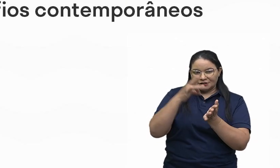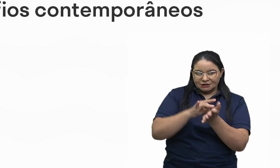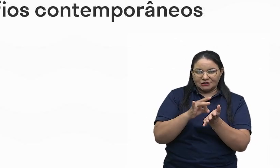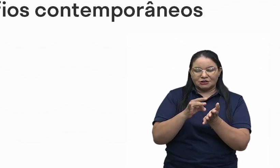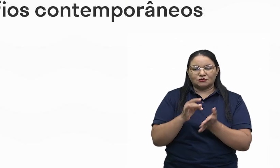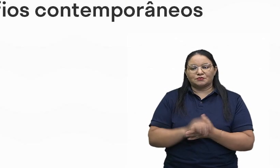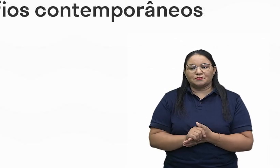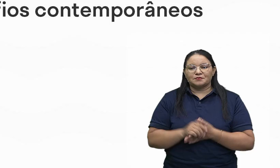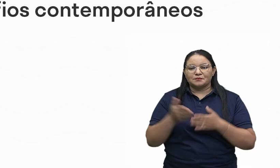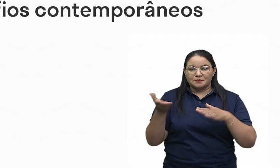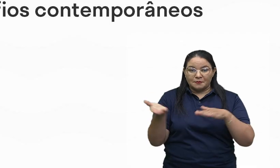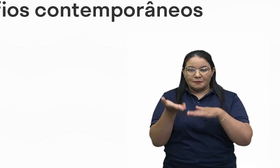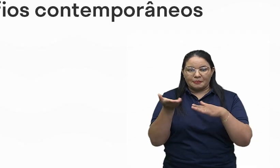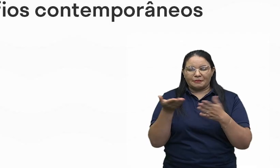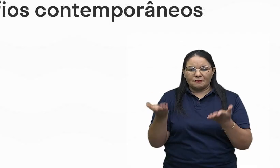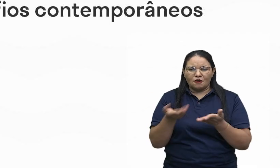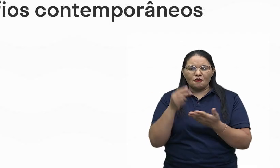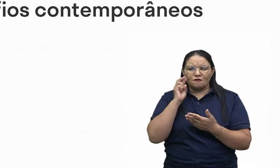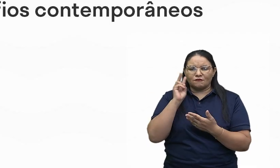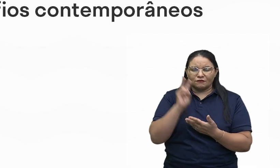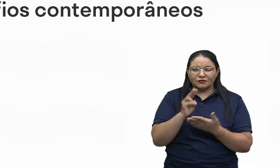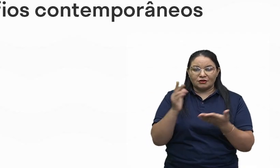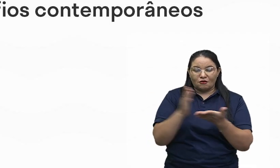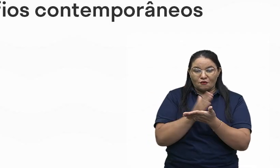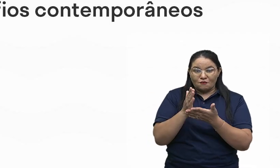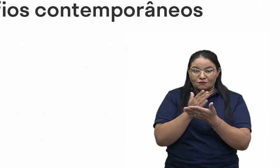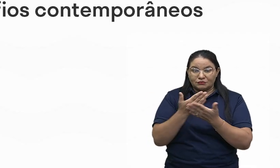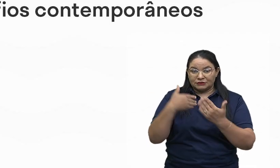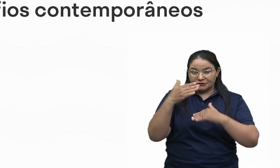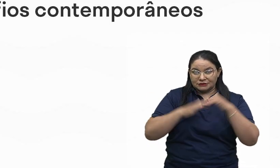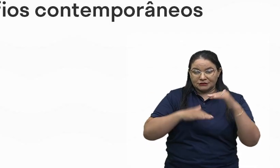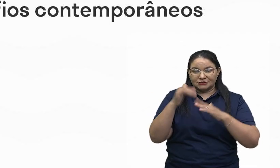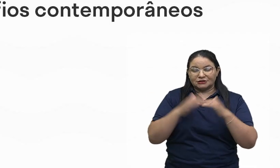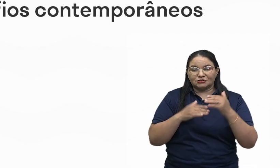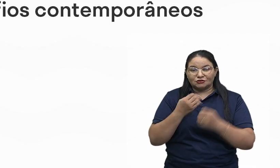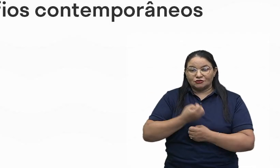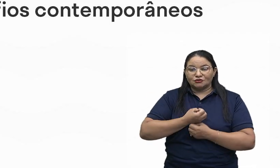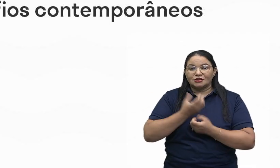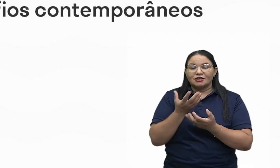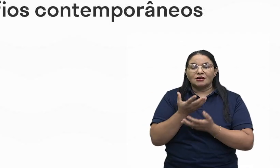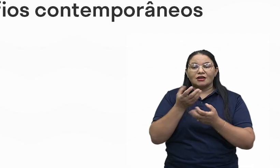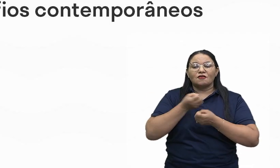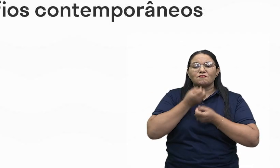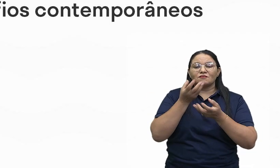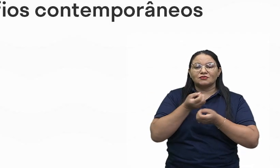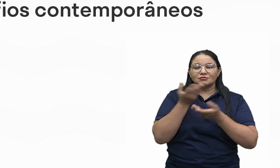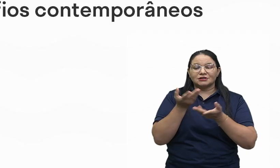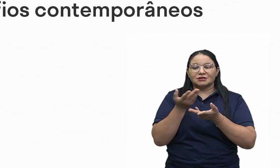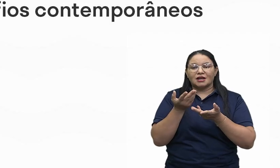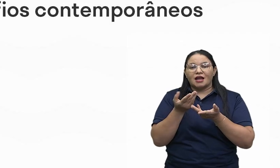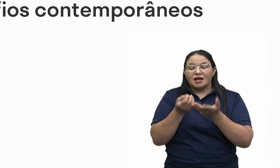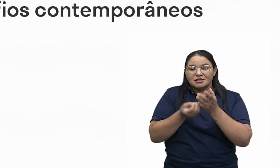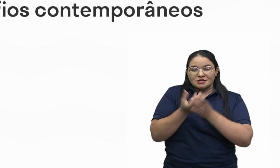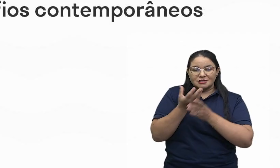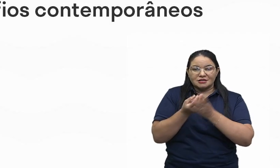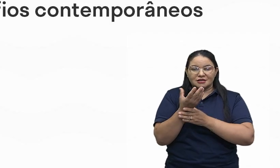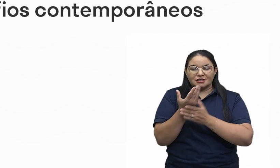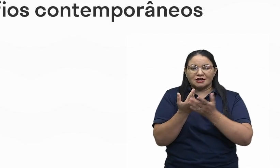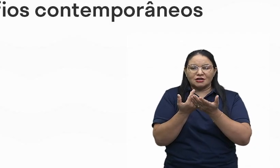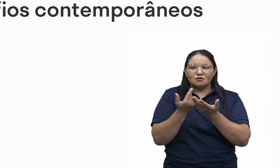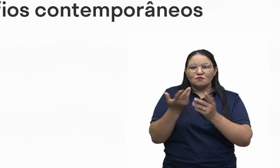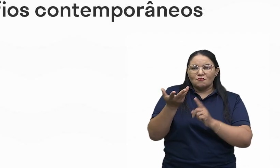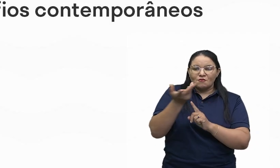conseguir enxergar que os artistas, eles encontram formas diferentes de falar. Então, eles criam obras que não são só